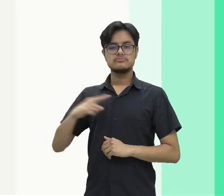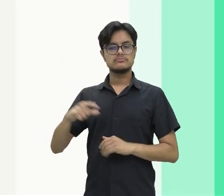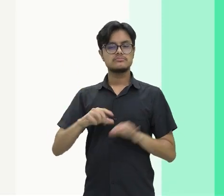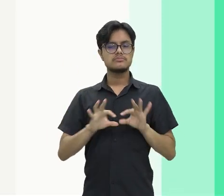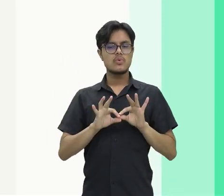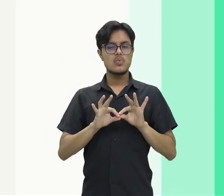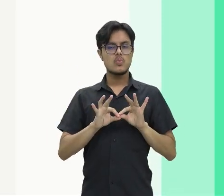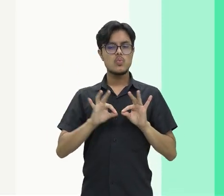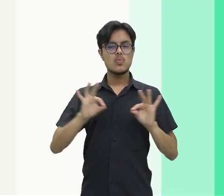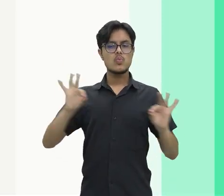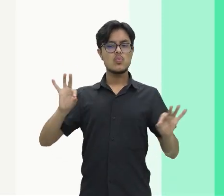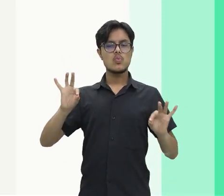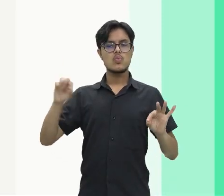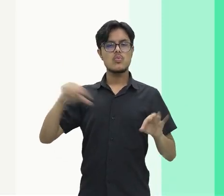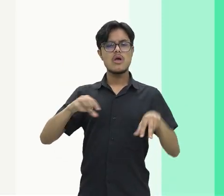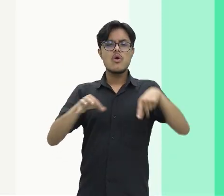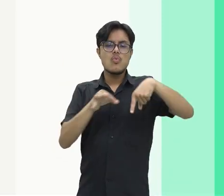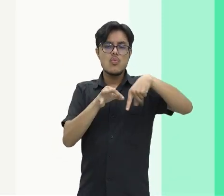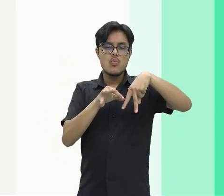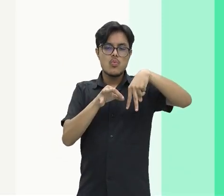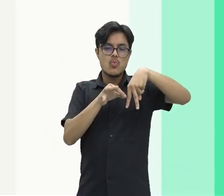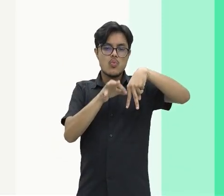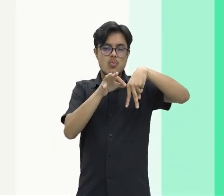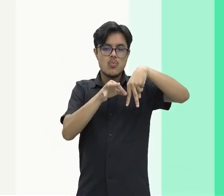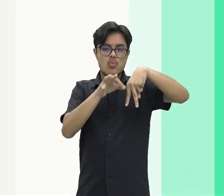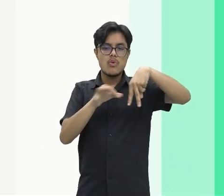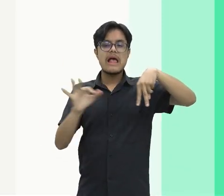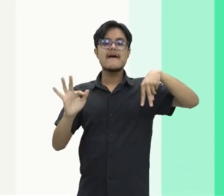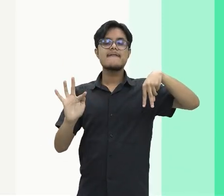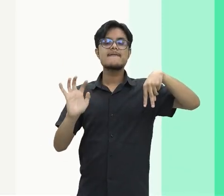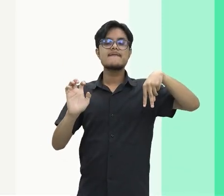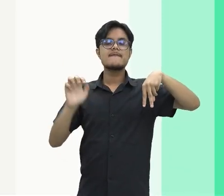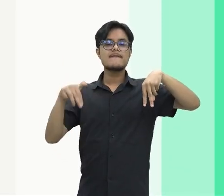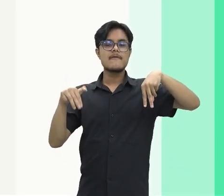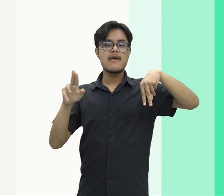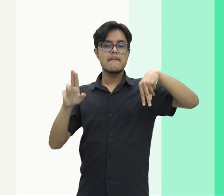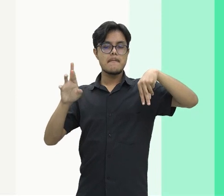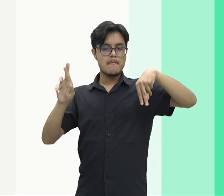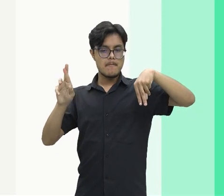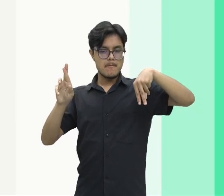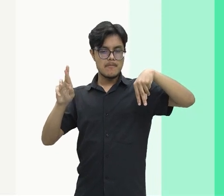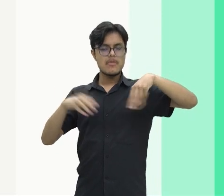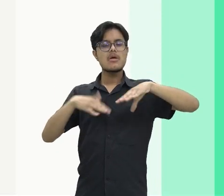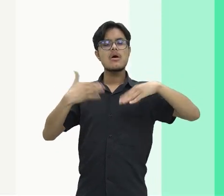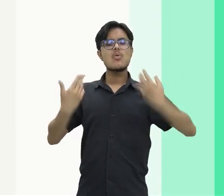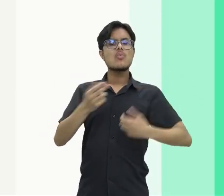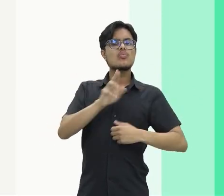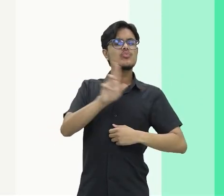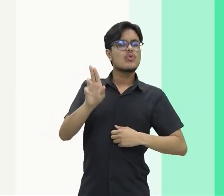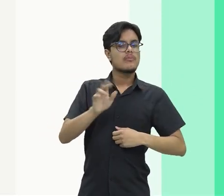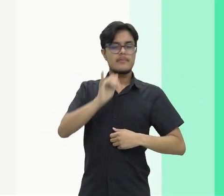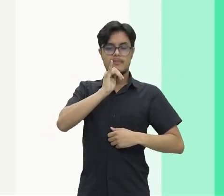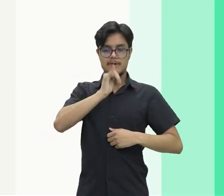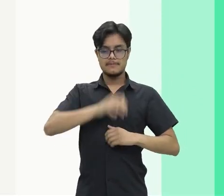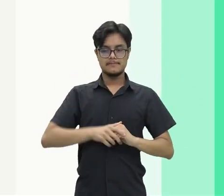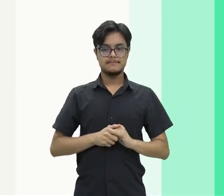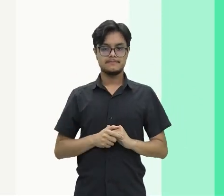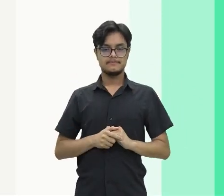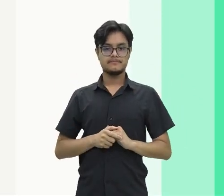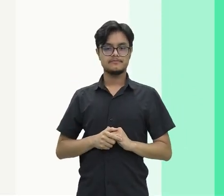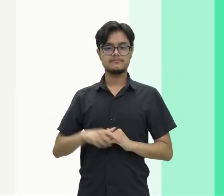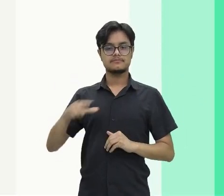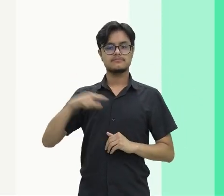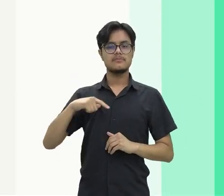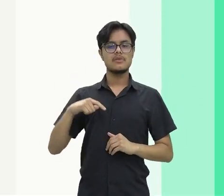do fêmur, né, aquele osso que fica ali na nossa coxa. E aí a gente pode observar alguns nomes de algumas dessas partes. Por exemplo, nós temos ali o